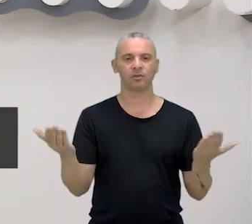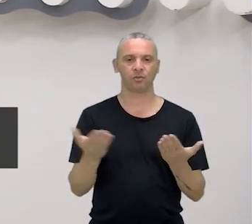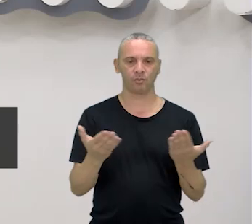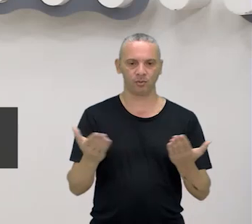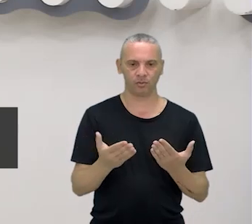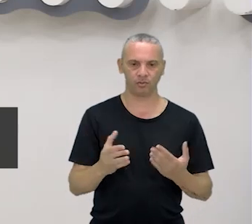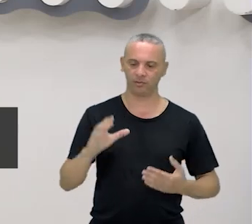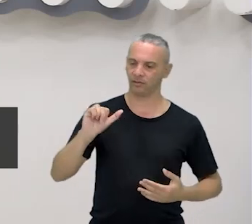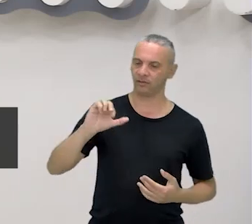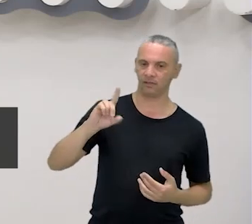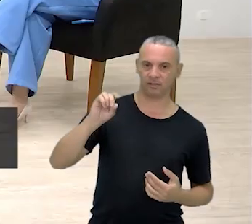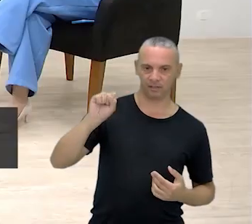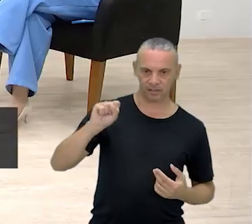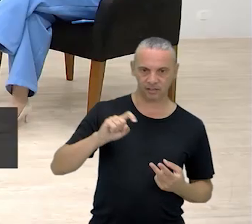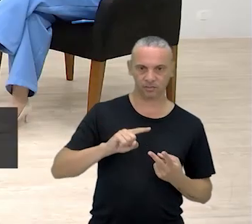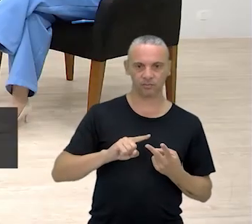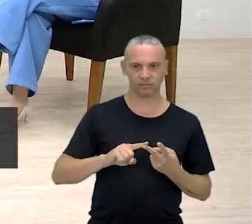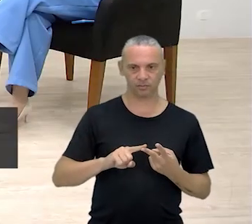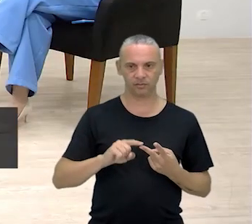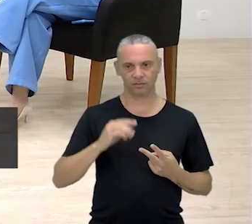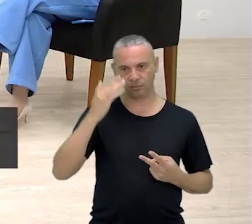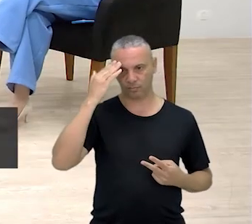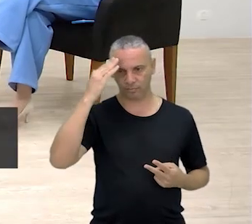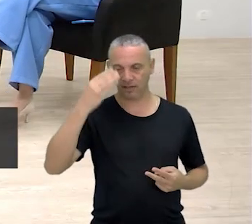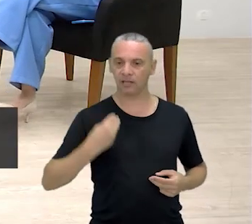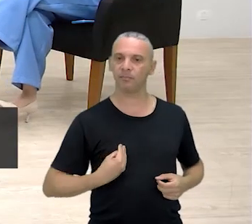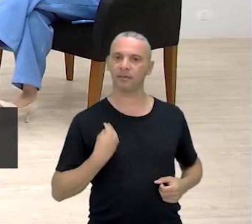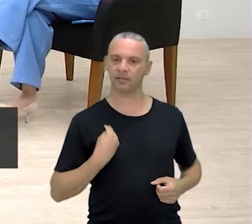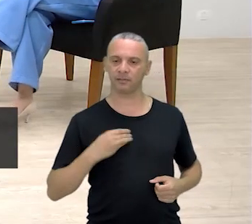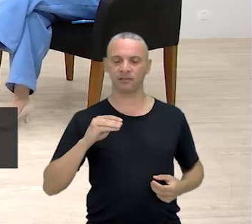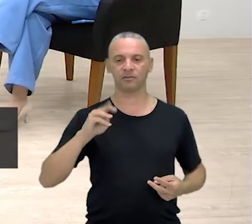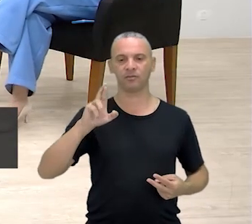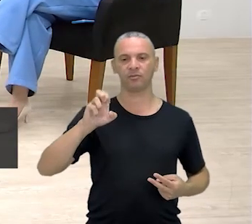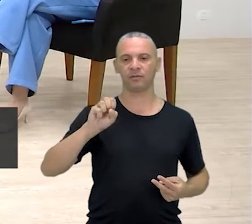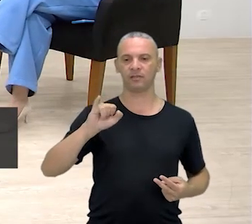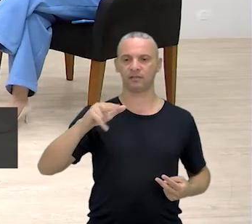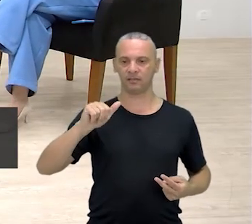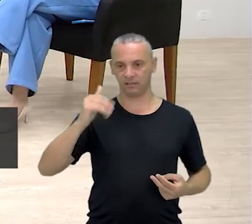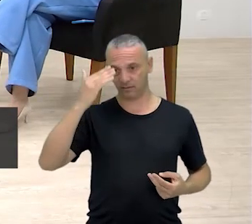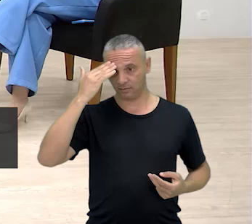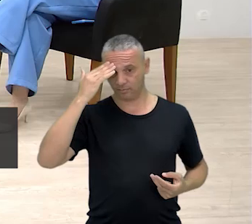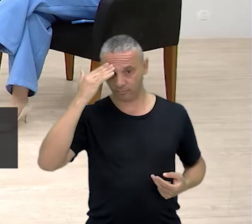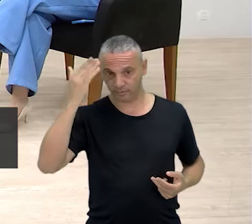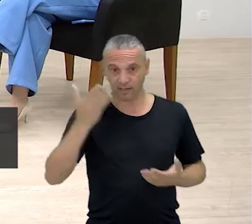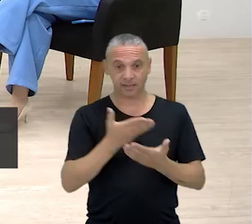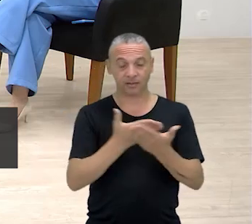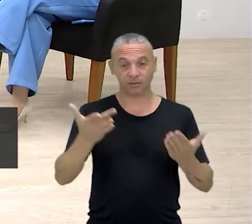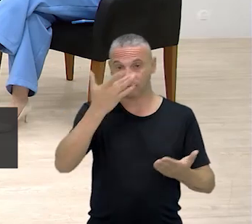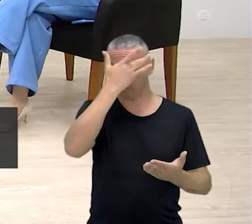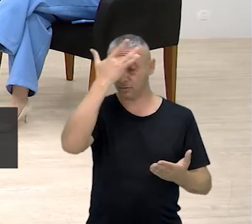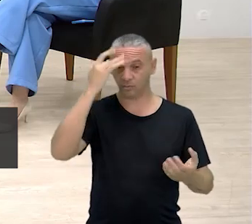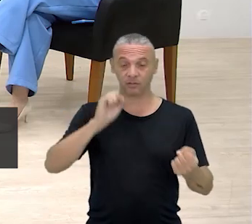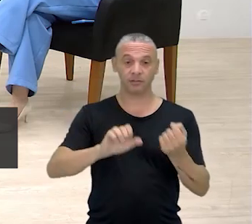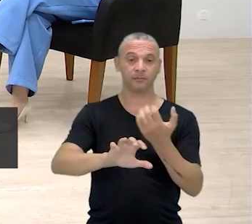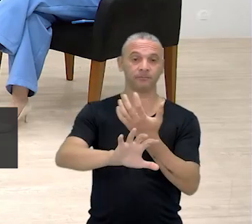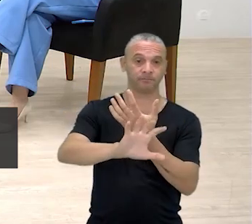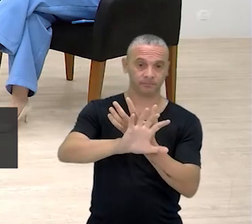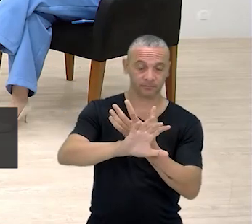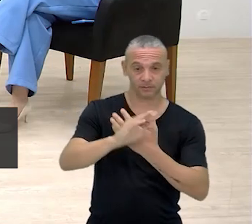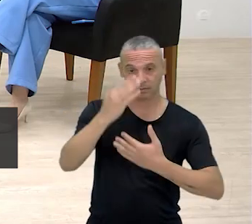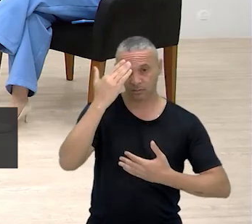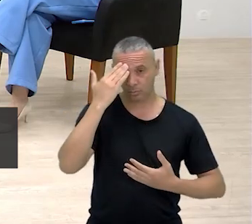hoje. Carlos, obrigada pela participação. Bessani também. Gratidão. Obrigado a todos os professores que estiveram online.